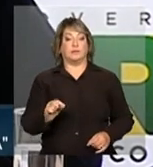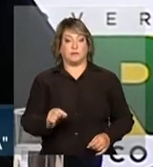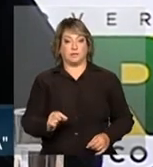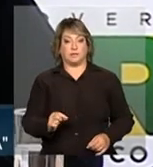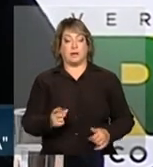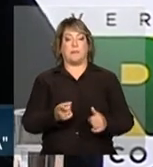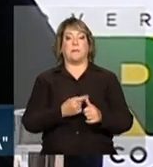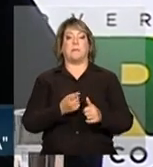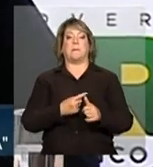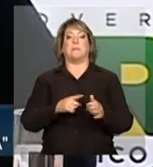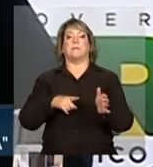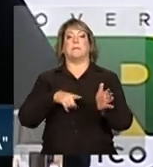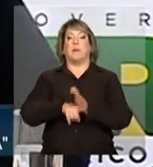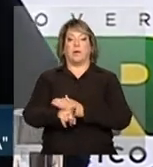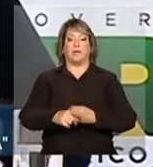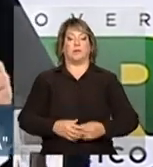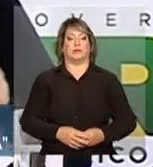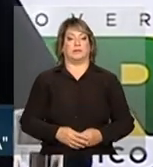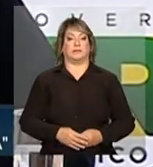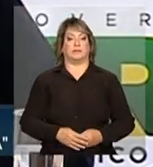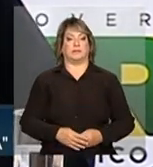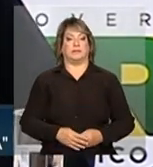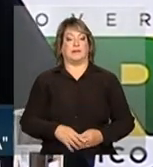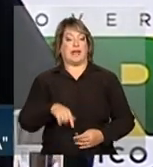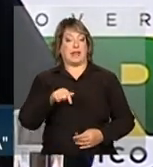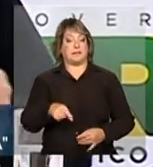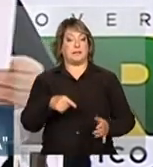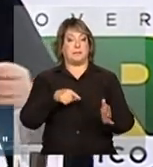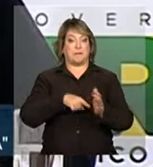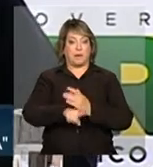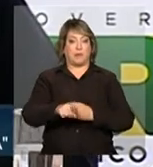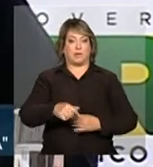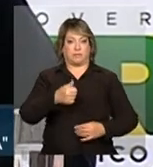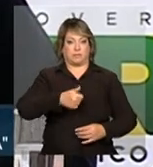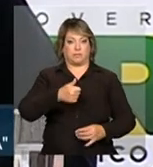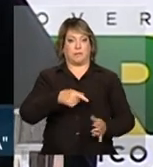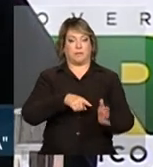a primeira pergunta. E, nessa pergunta,